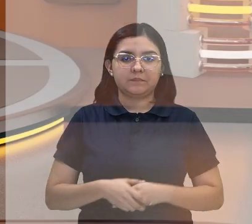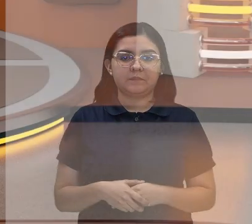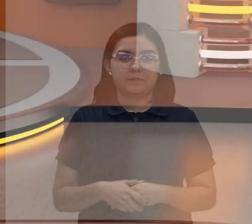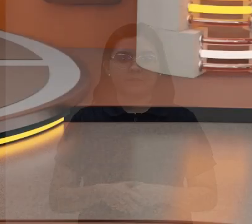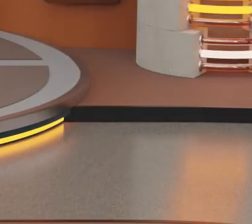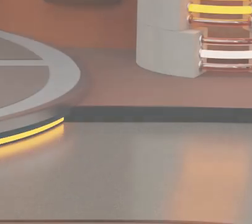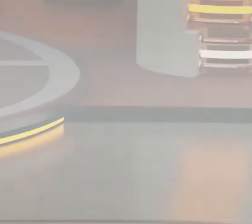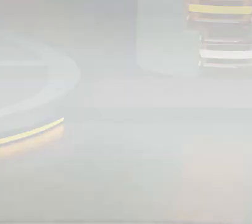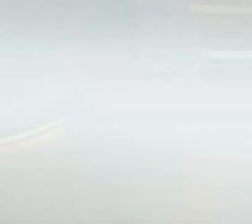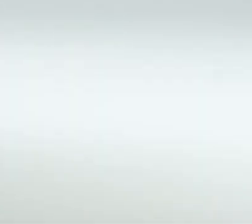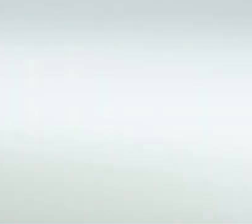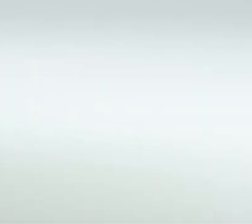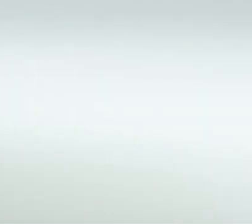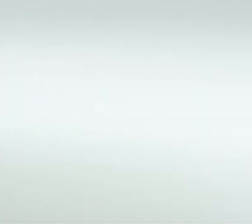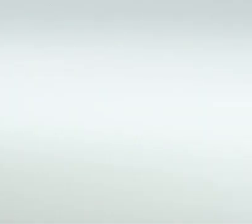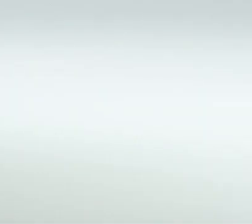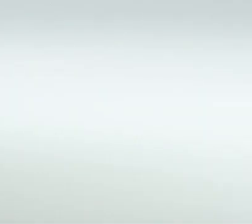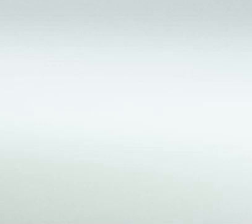Vamos!